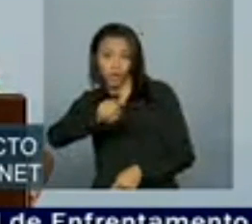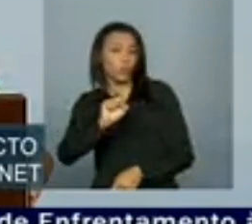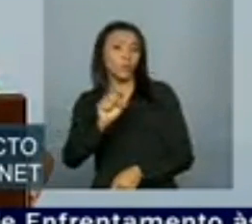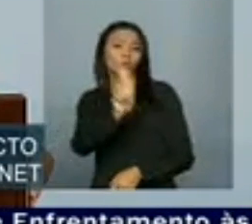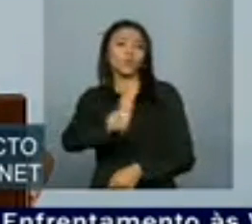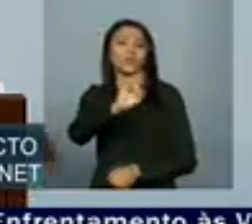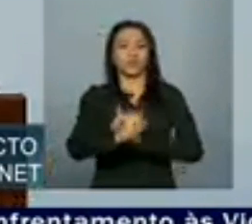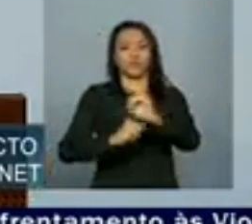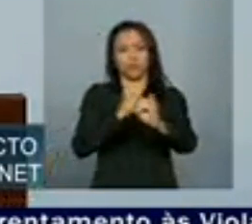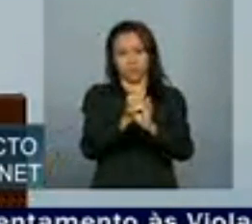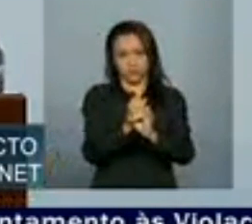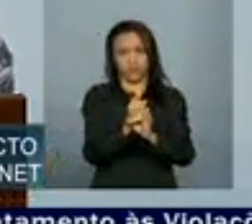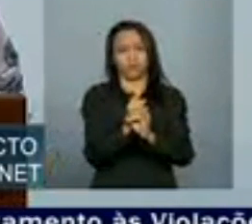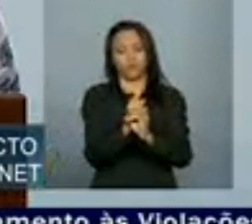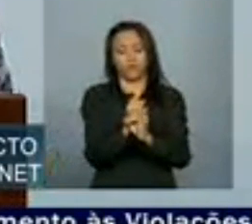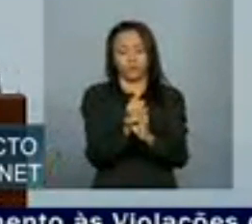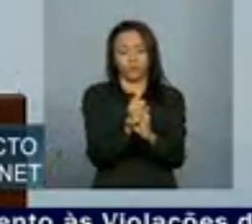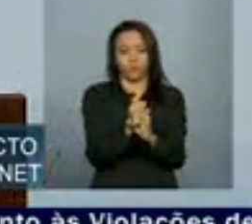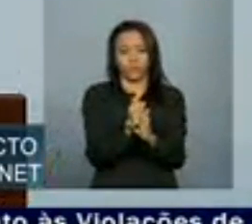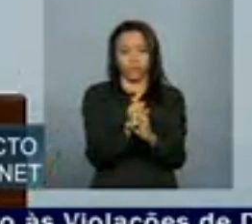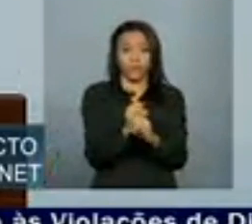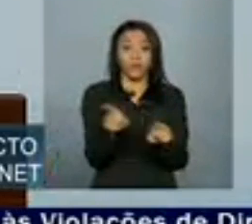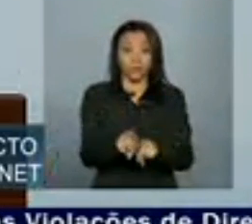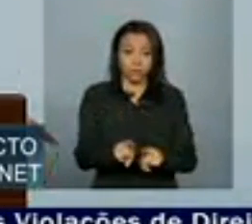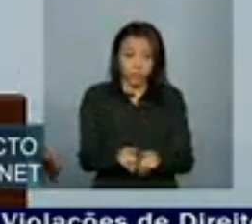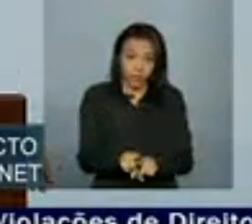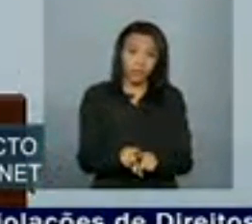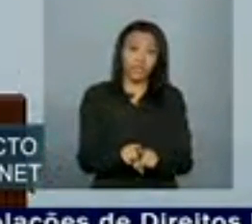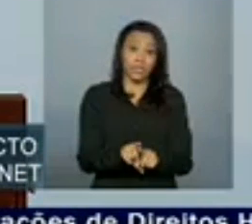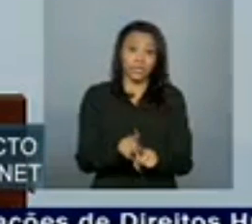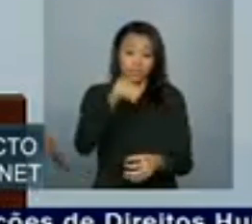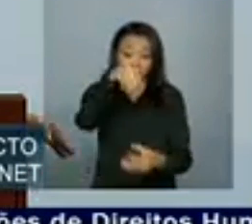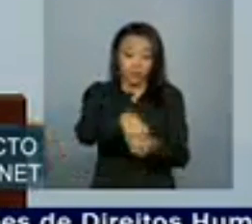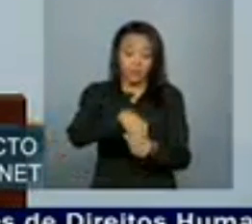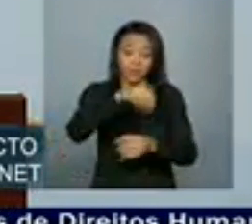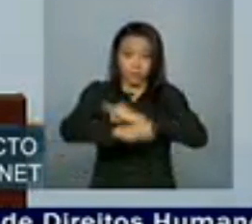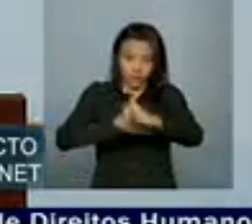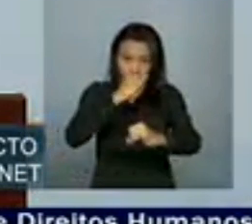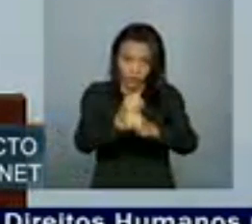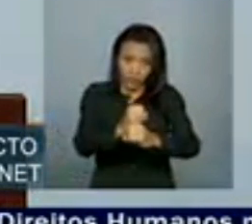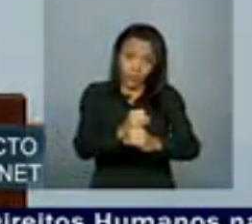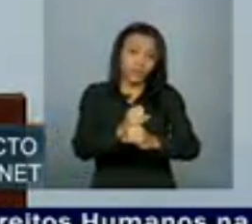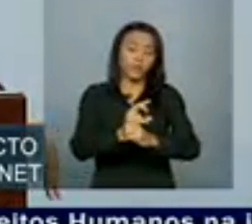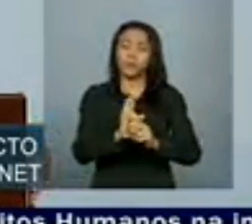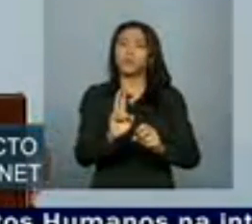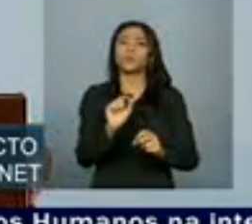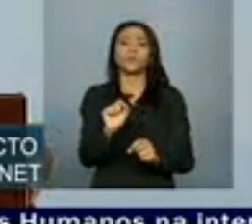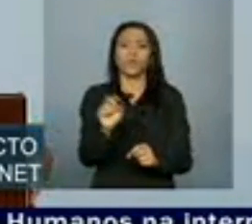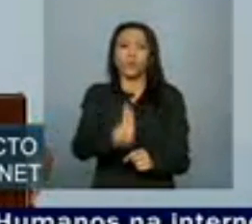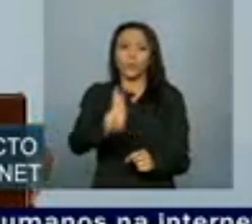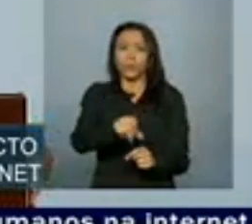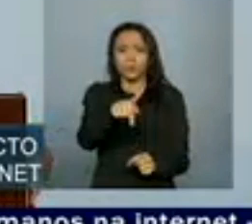internet e os meios desse ambiente digital de uma forma que